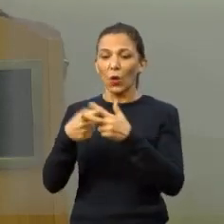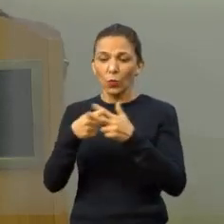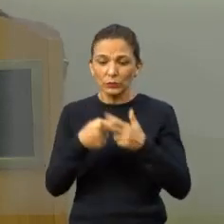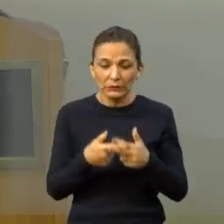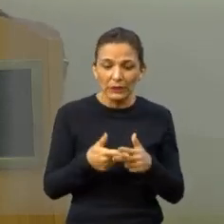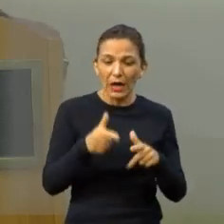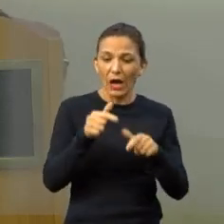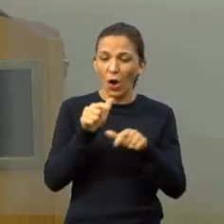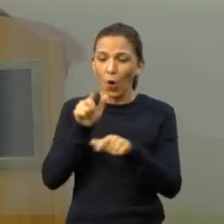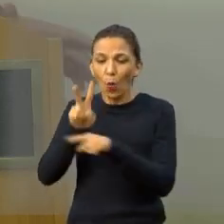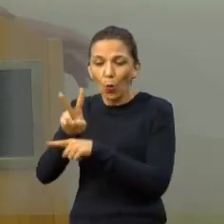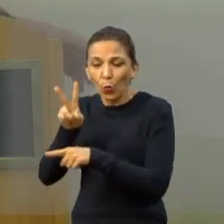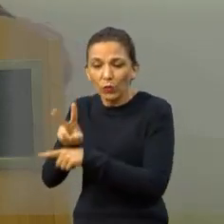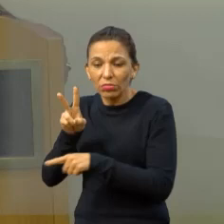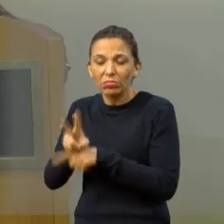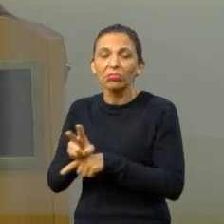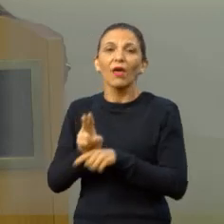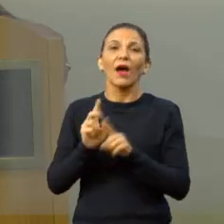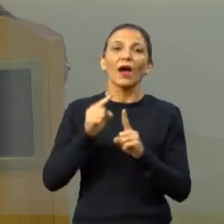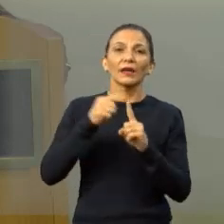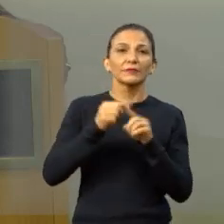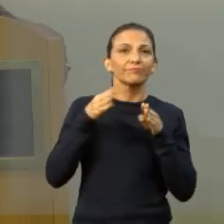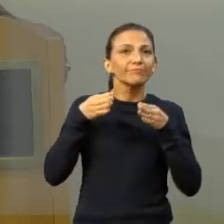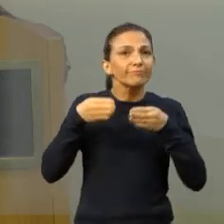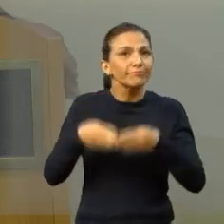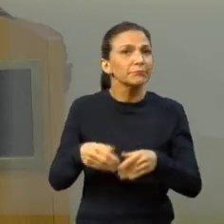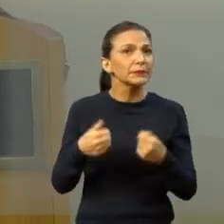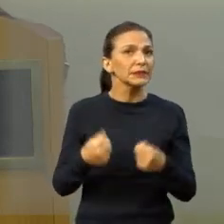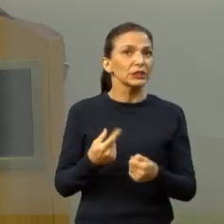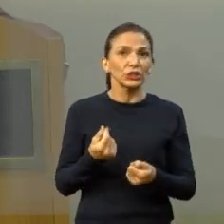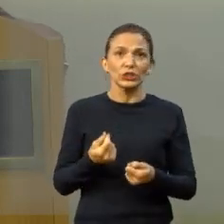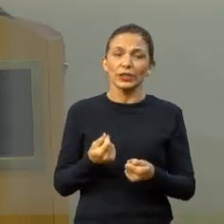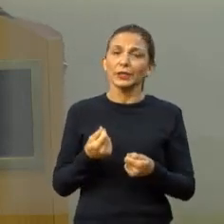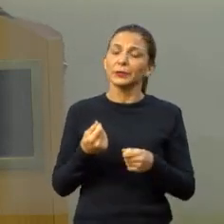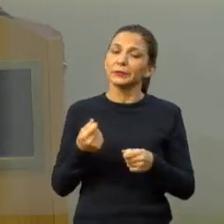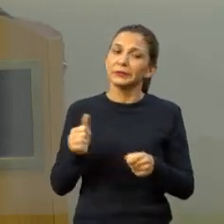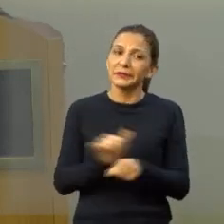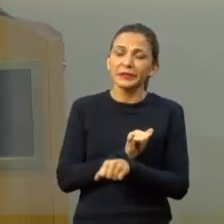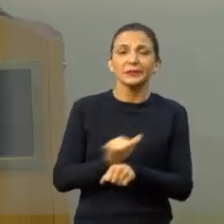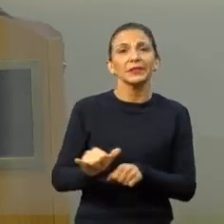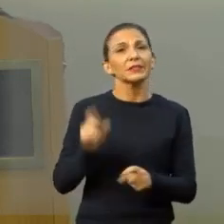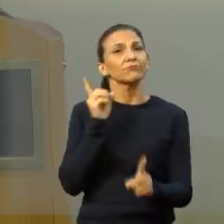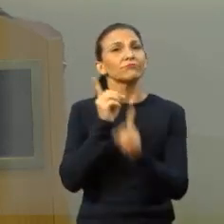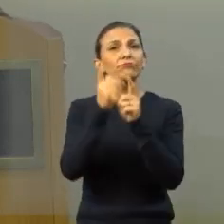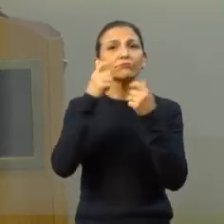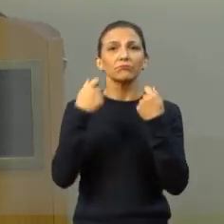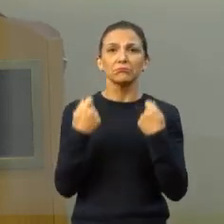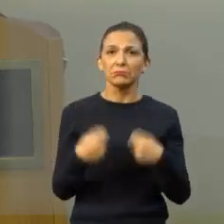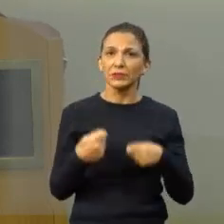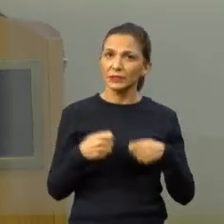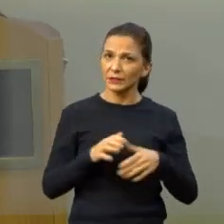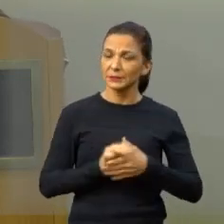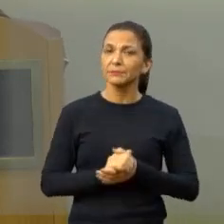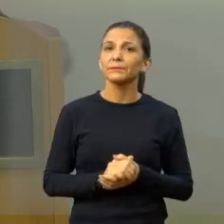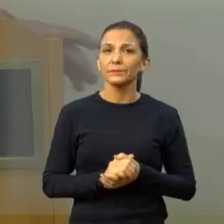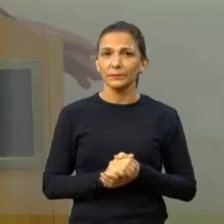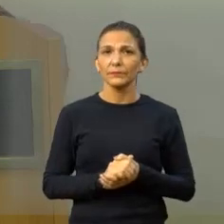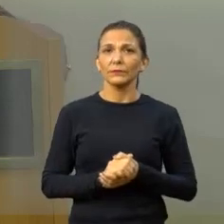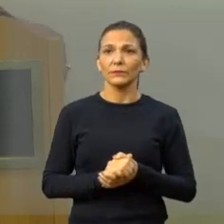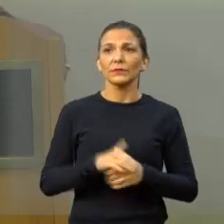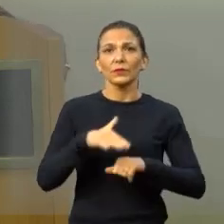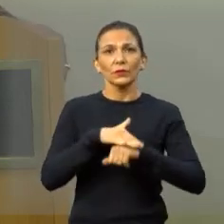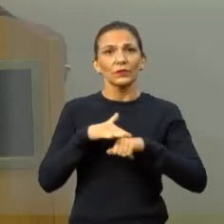isso aí Não tenha dúvidas esse dinheiro vai ter que sair de algum lugar eu mais uma vez Ontem conversei contou citando Greco aqui sempre